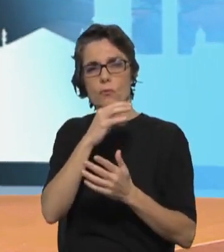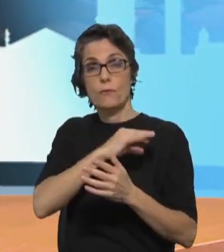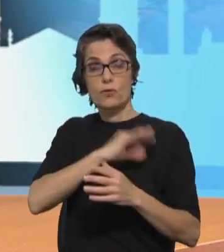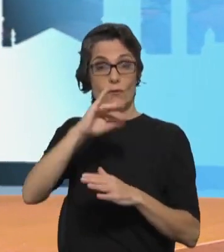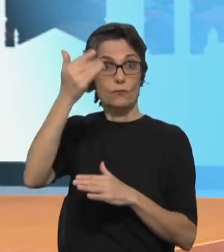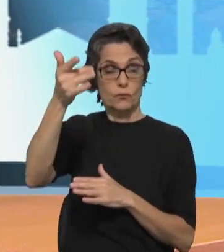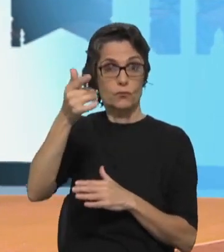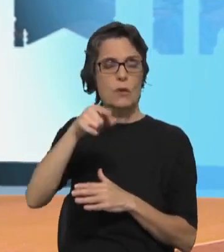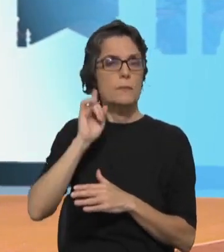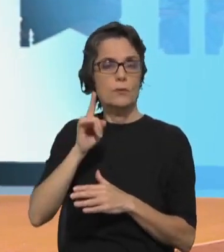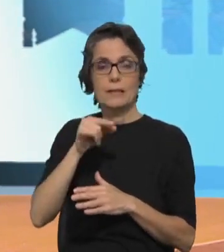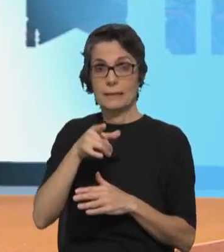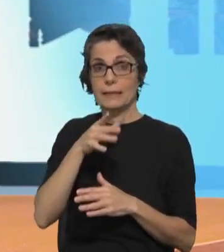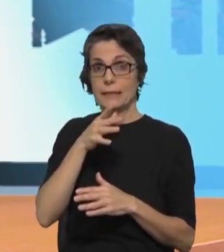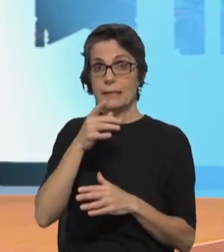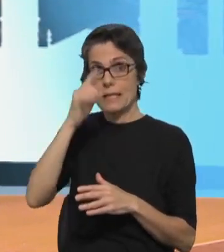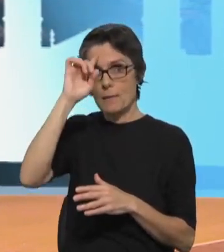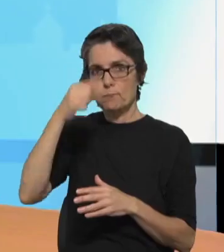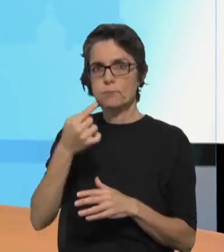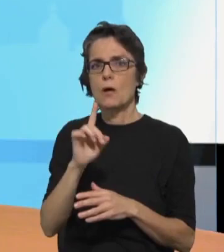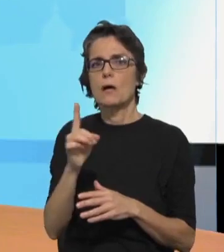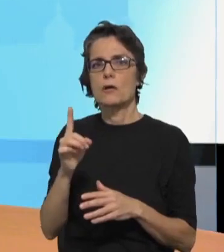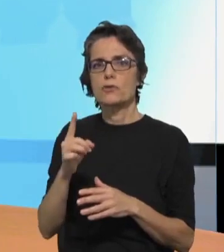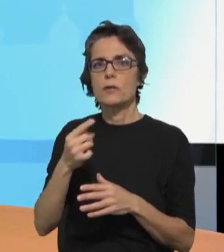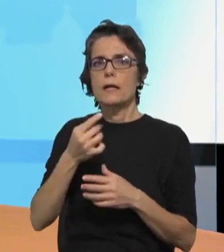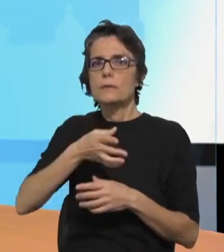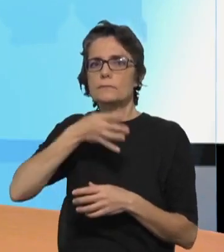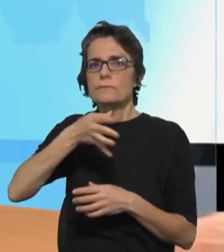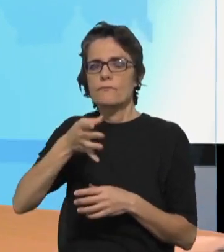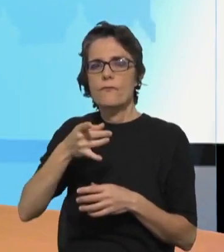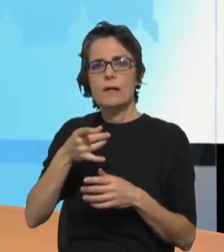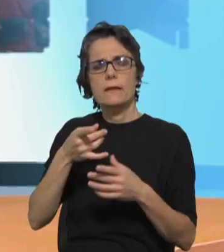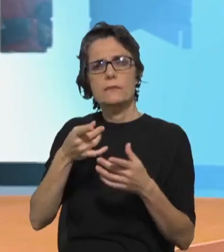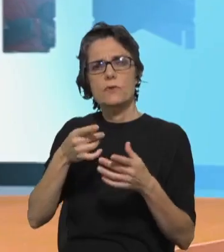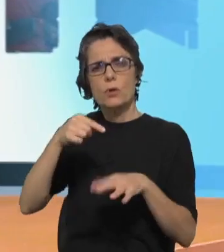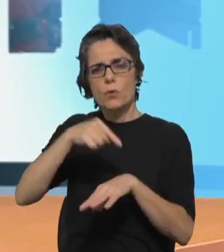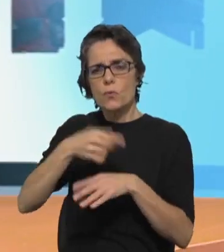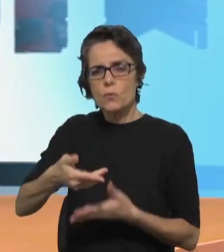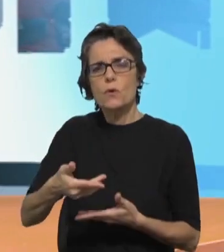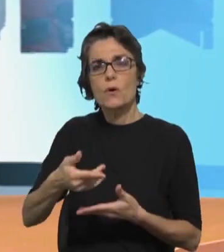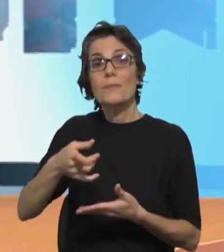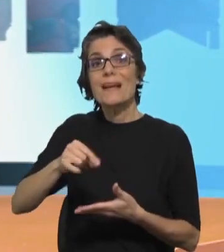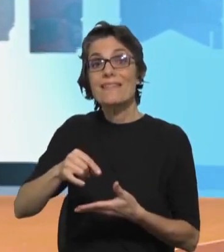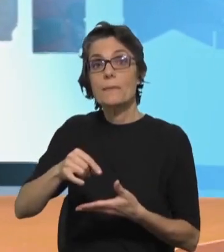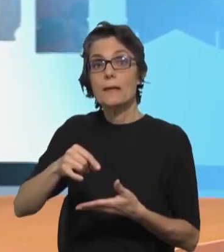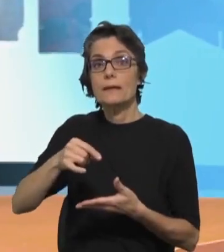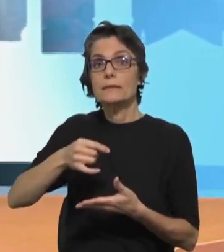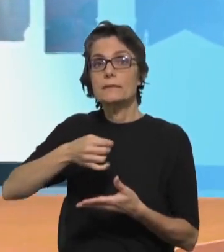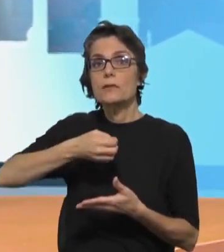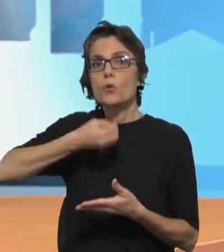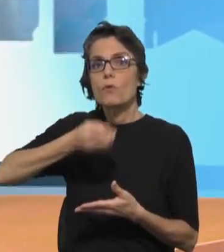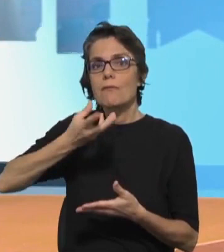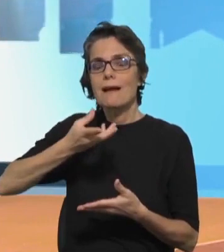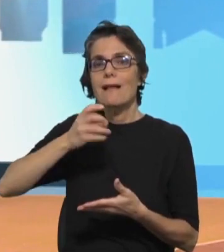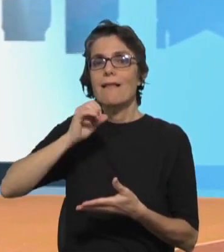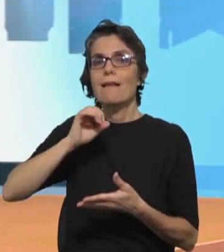a relatar o presente, mas ao relatarem o presente também estão a ajudar a fixar aquilo que vão ser as memórias que nós vamos